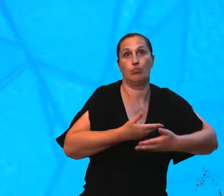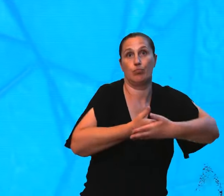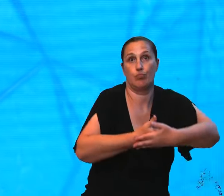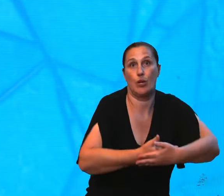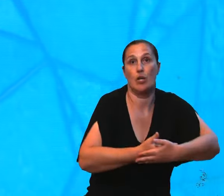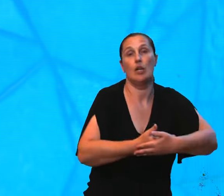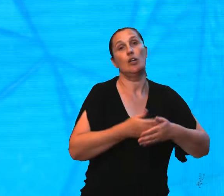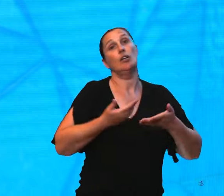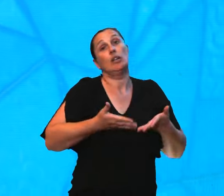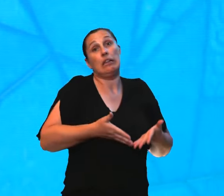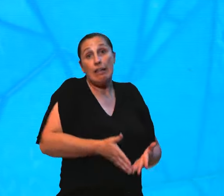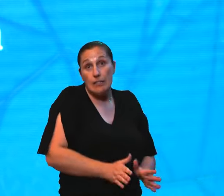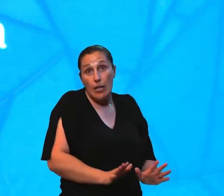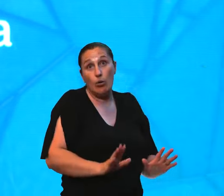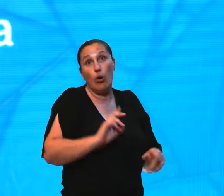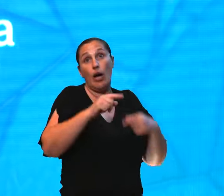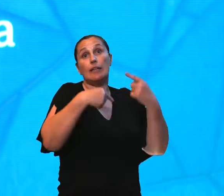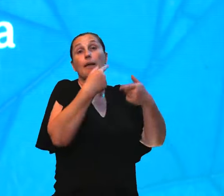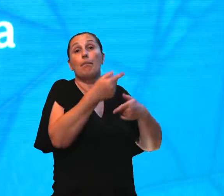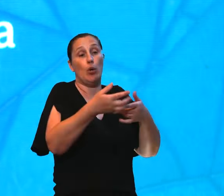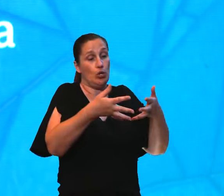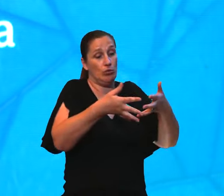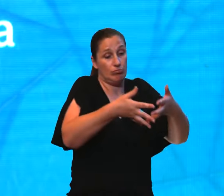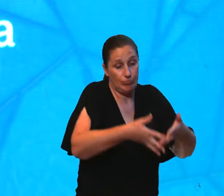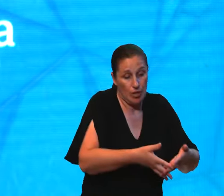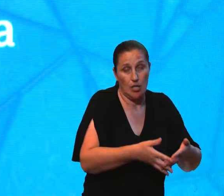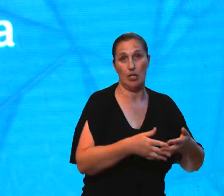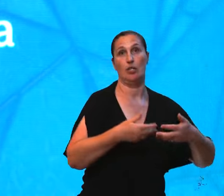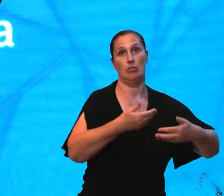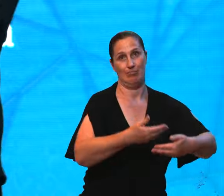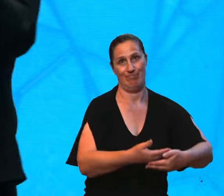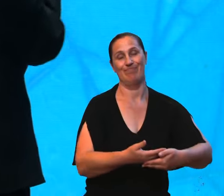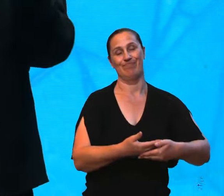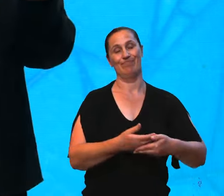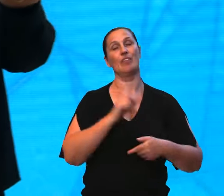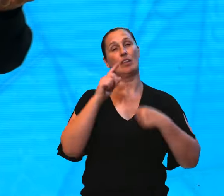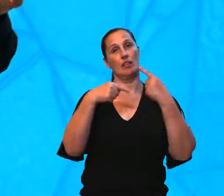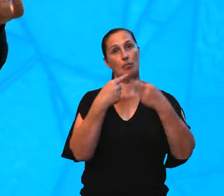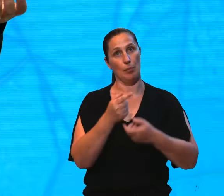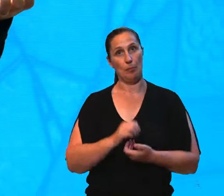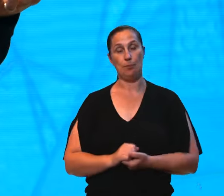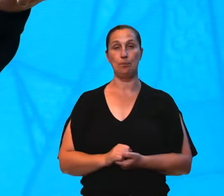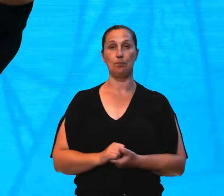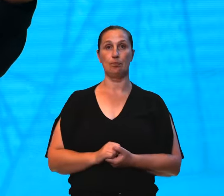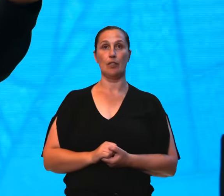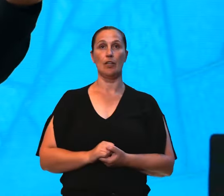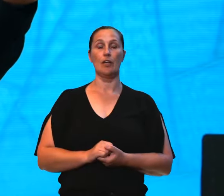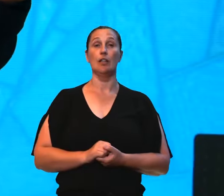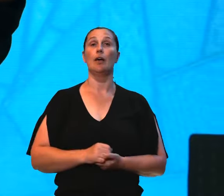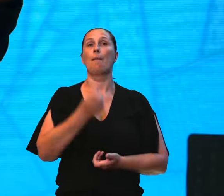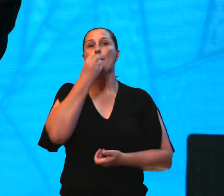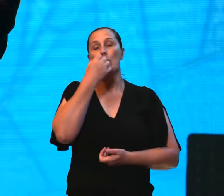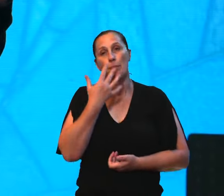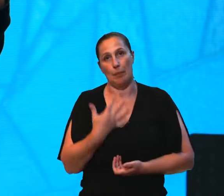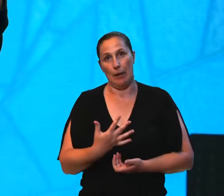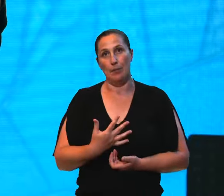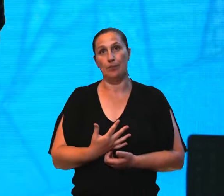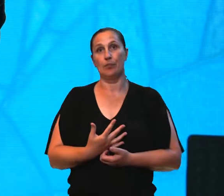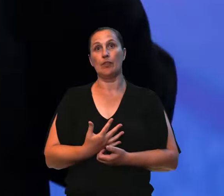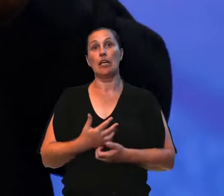algum canto do estacionamento de bichos E aí foi colocado na manjedoura muito bem